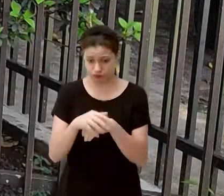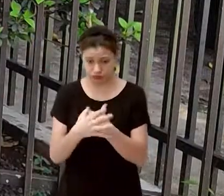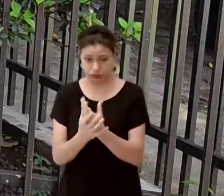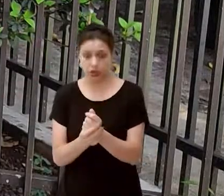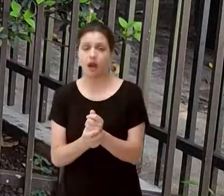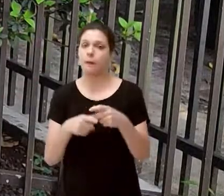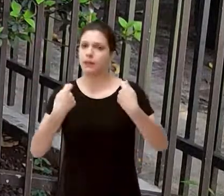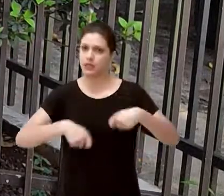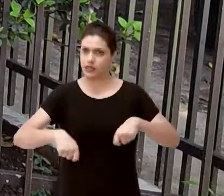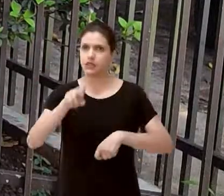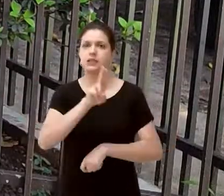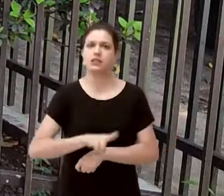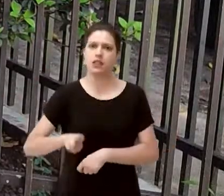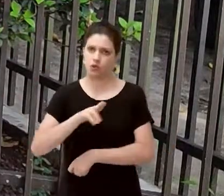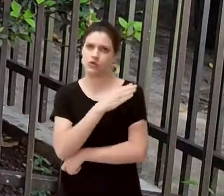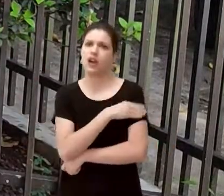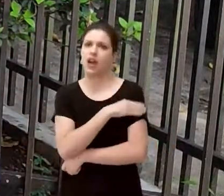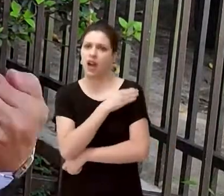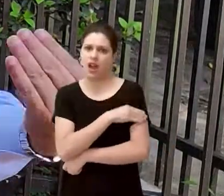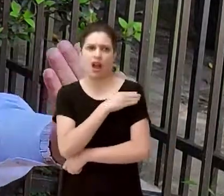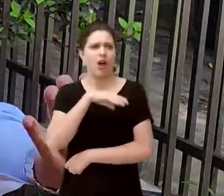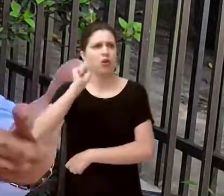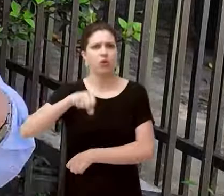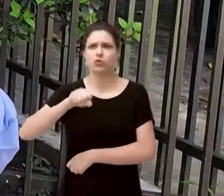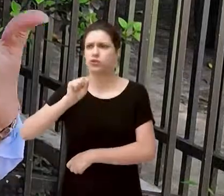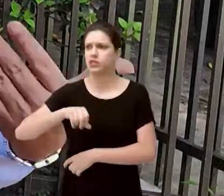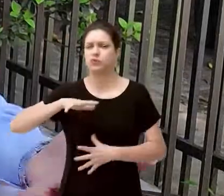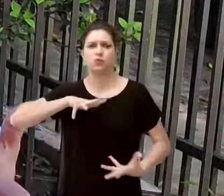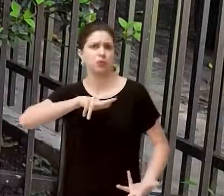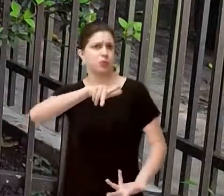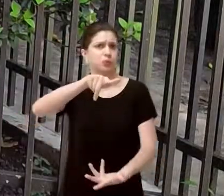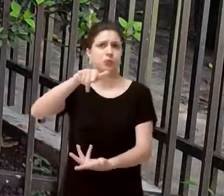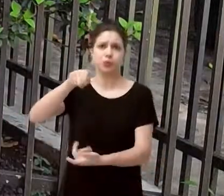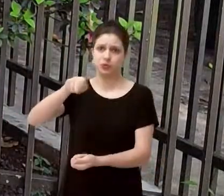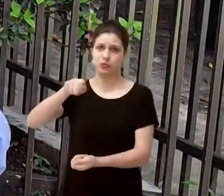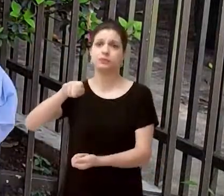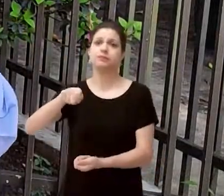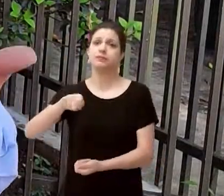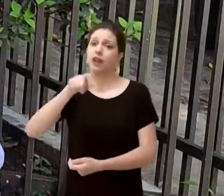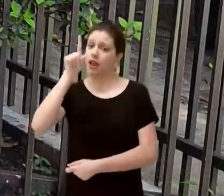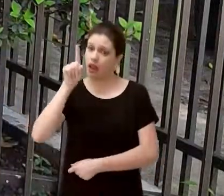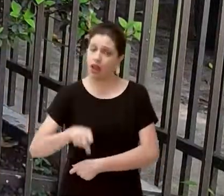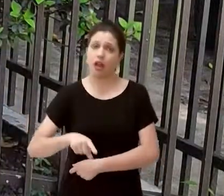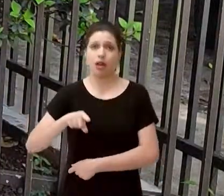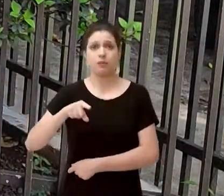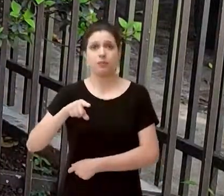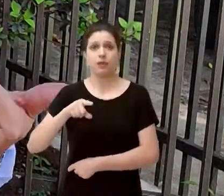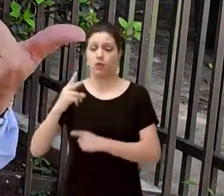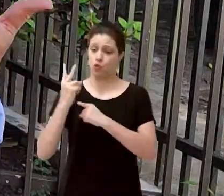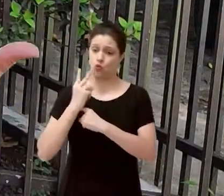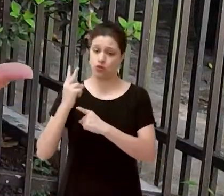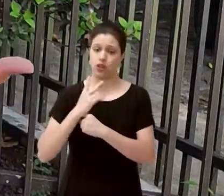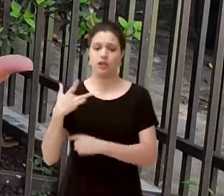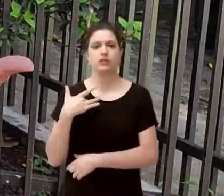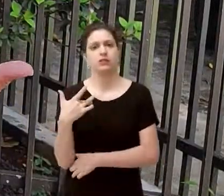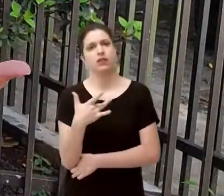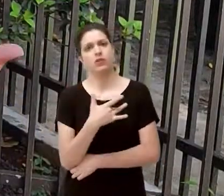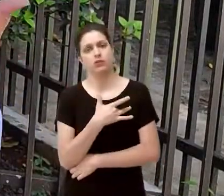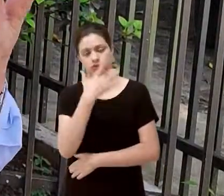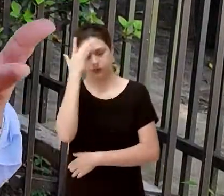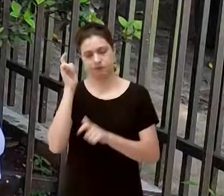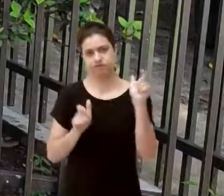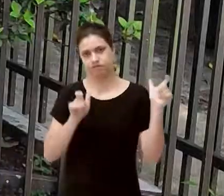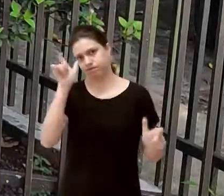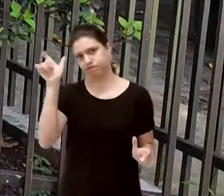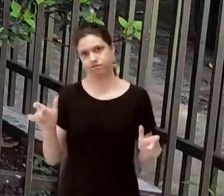a higiene das mãos, a utilização do álcool, mundialmente, ele é medida para preservar a saúde